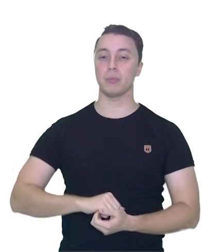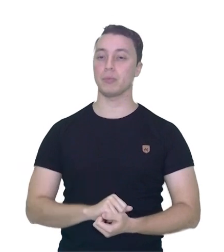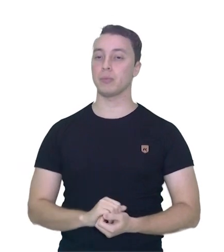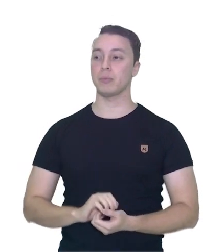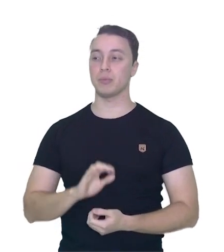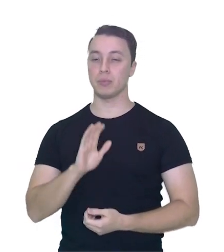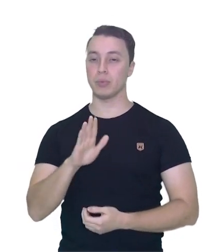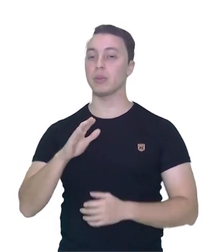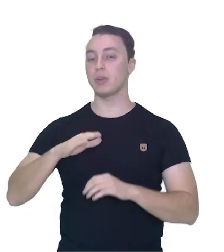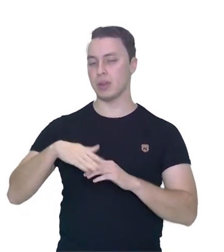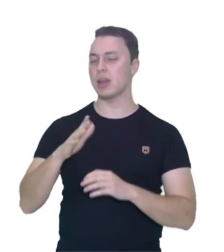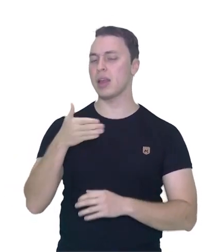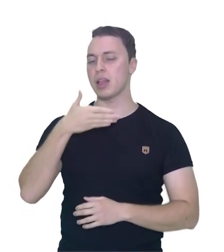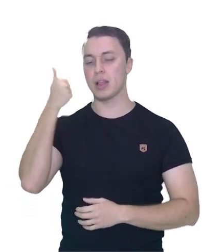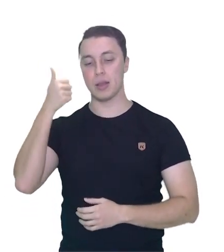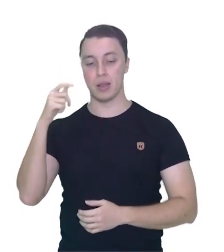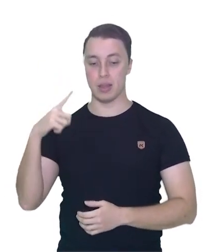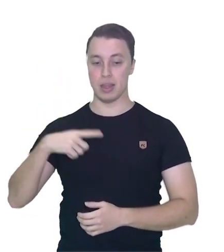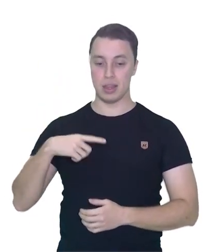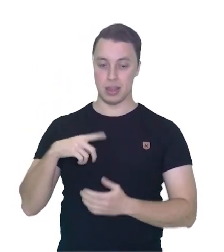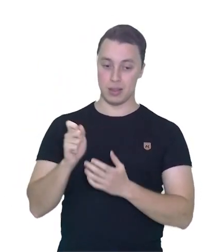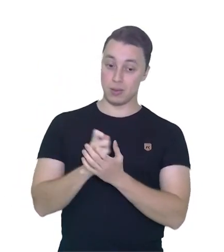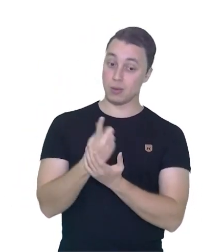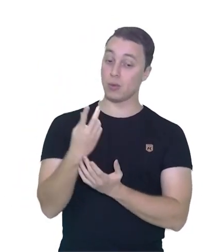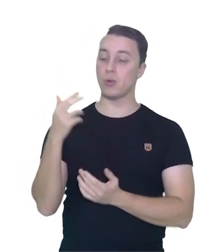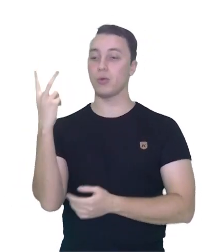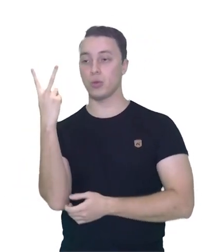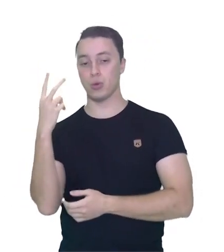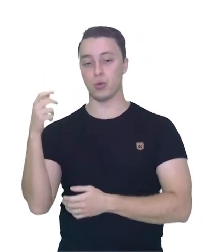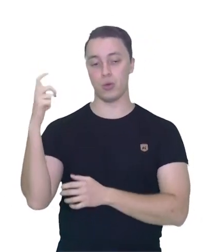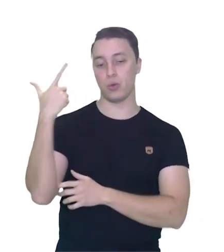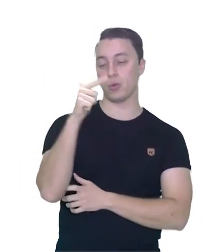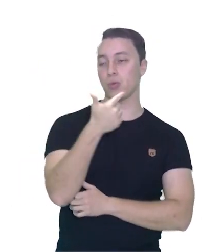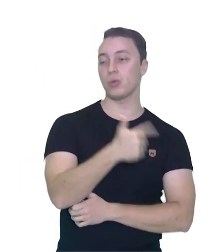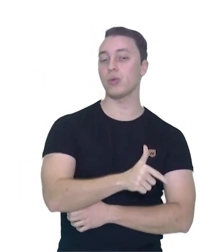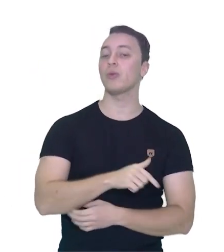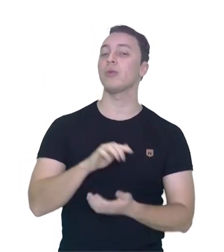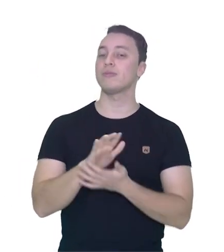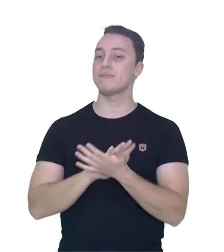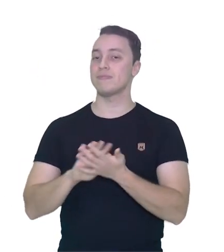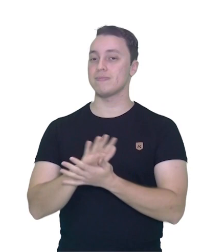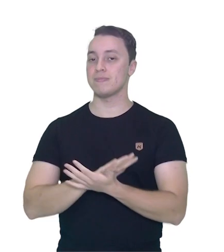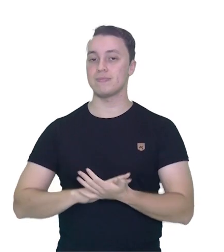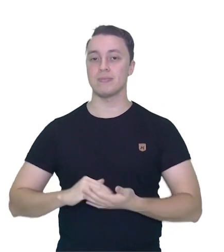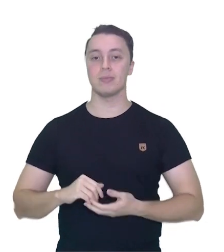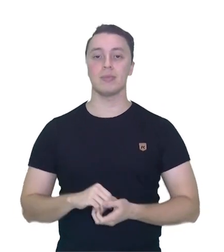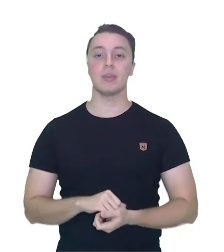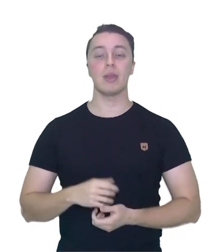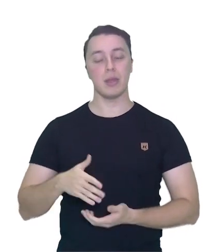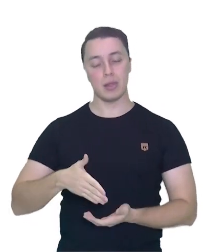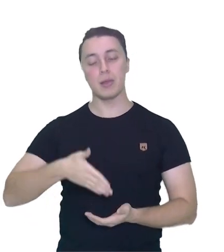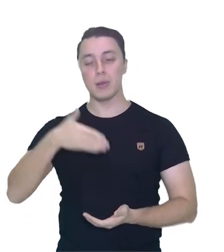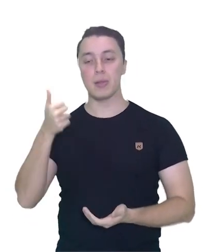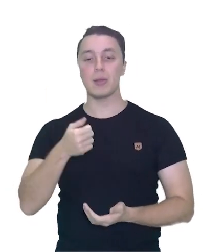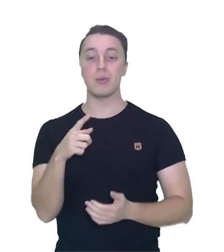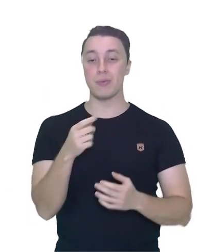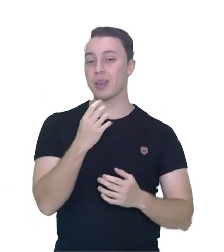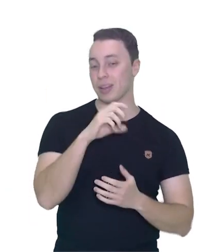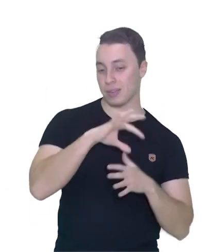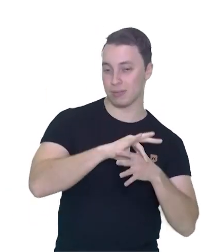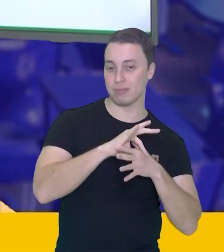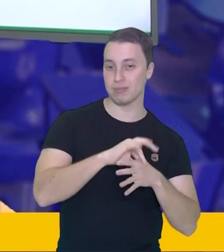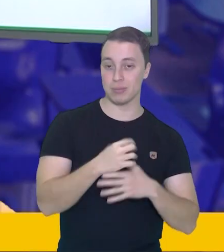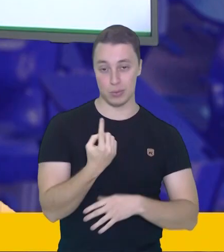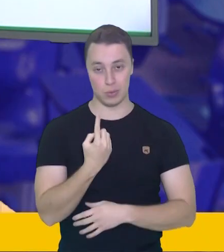vale um pássaro na mão do que dois voando. Ou seja, mais vale ele ter ficado com o seu pedaço de carne do que ter ficado sem